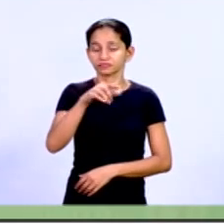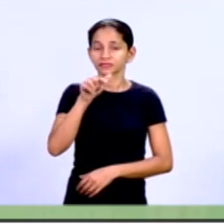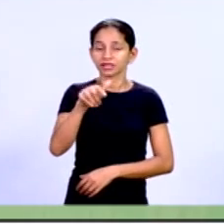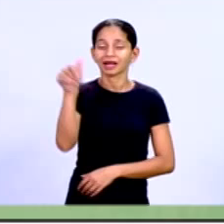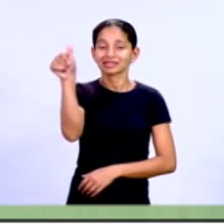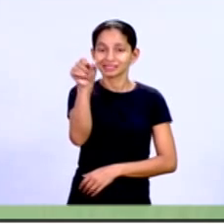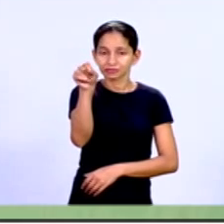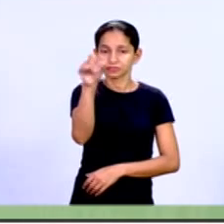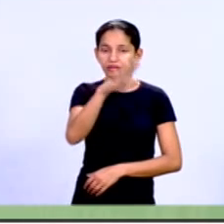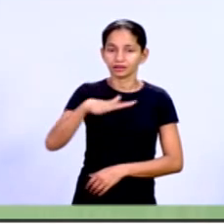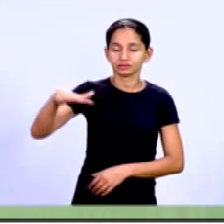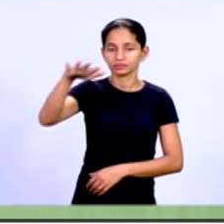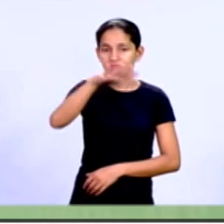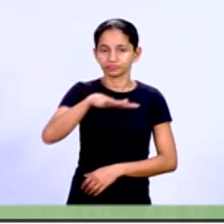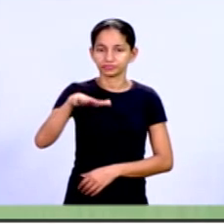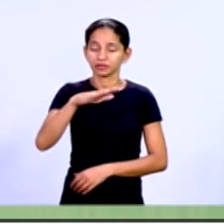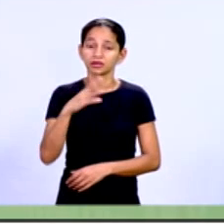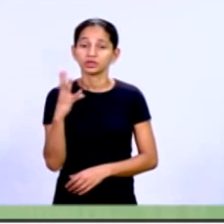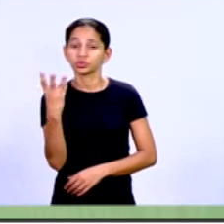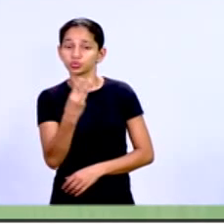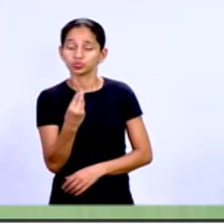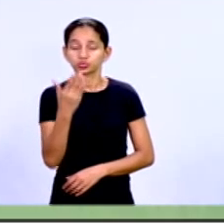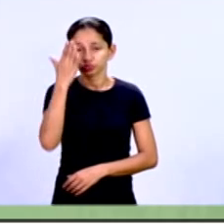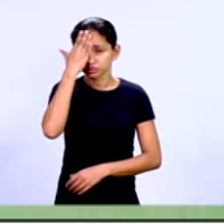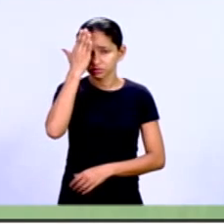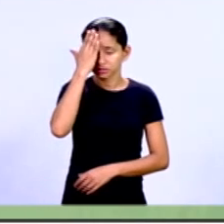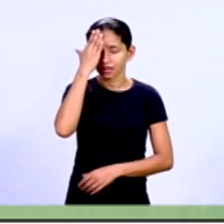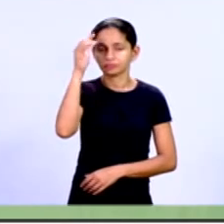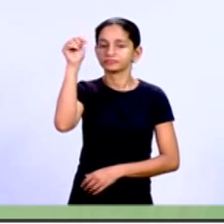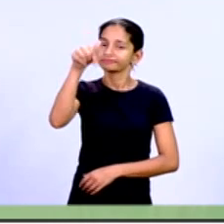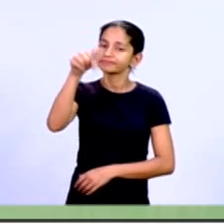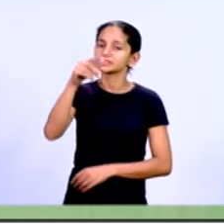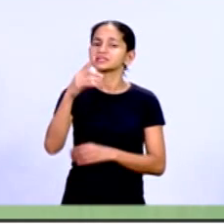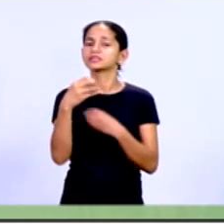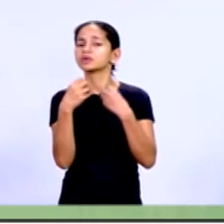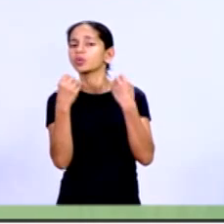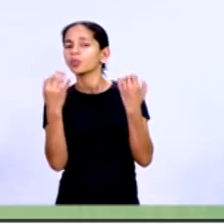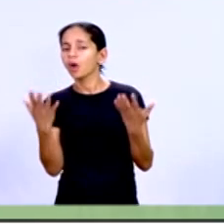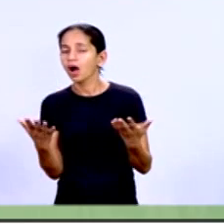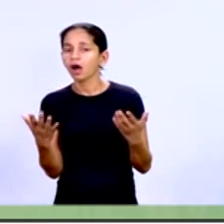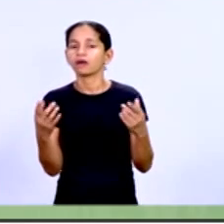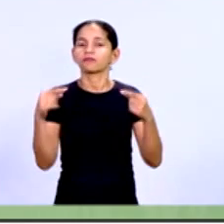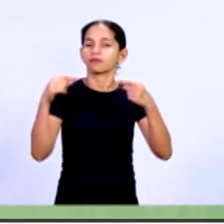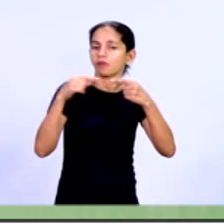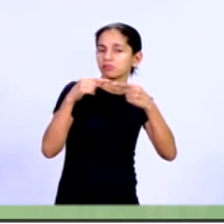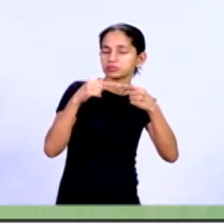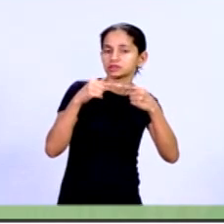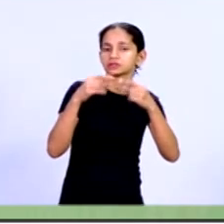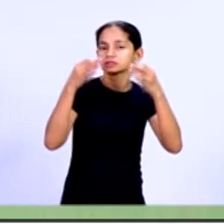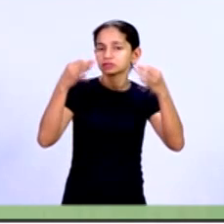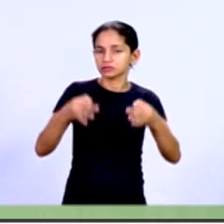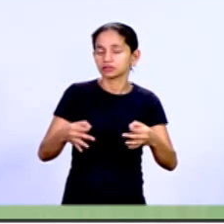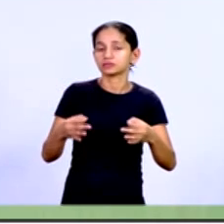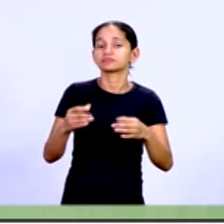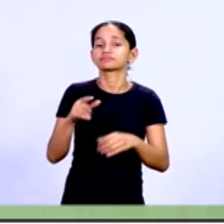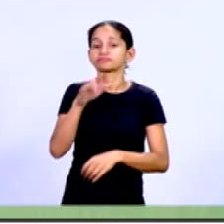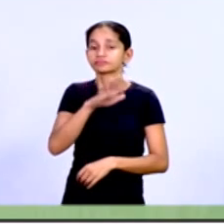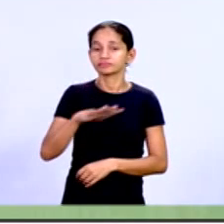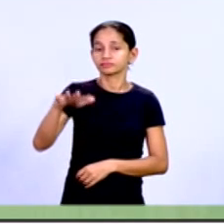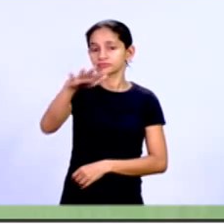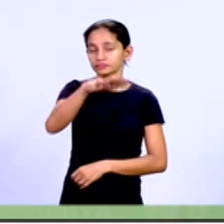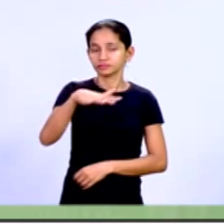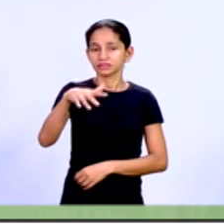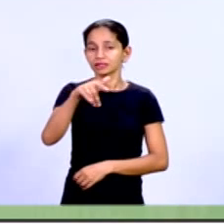Assembleia de Acionistas. Então a forma, o valor dela, a modalidade, como ela vai ser disponível no mercado, é definido